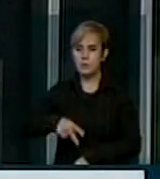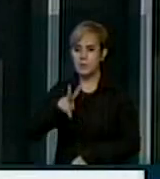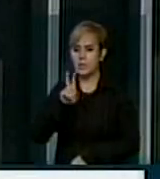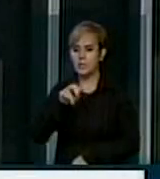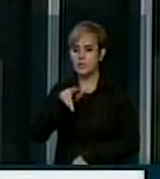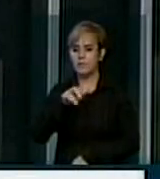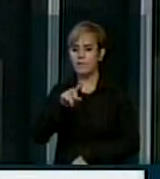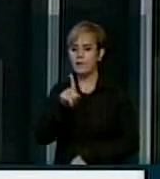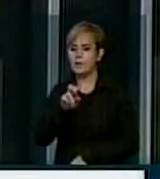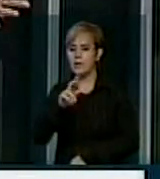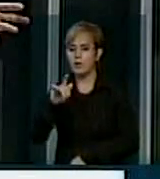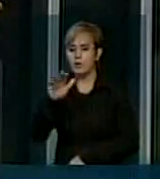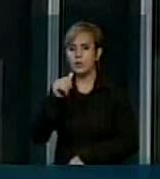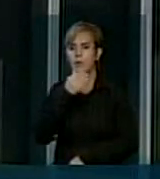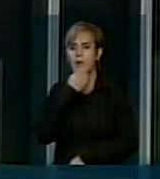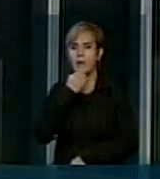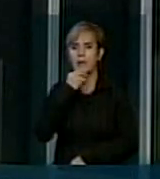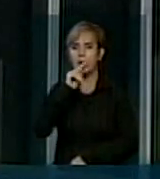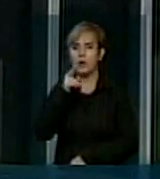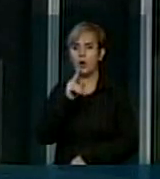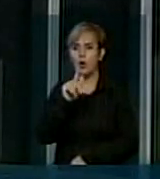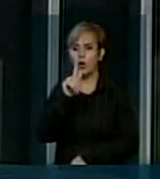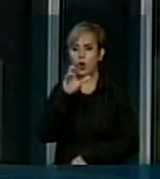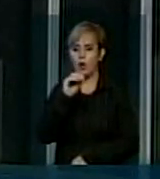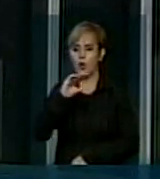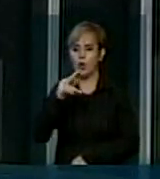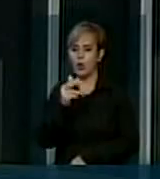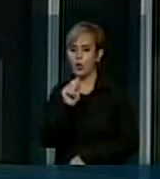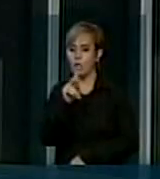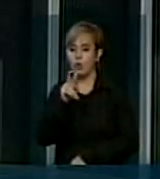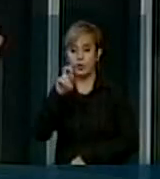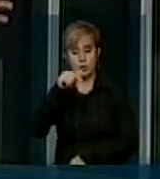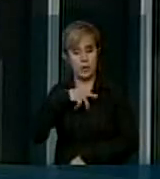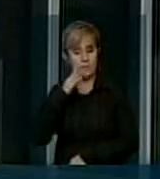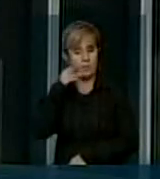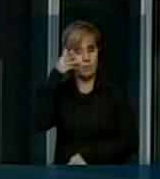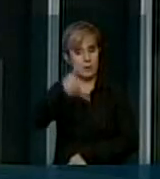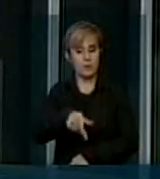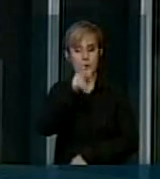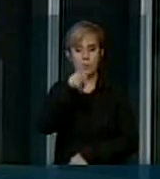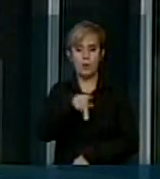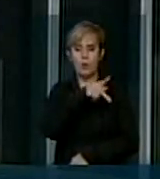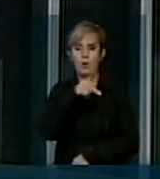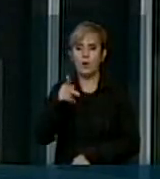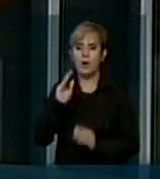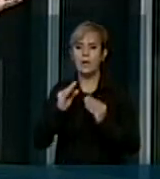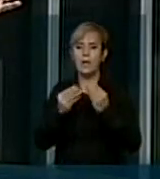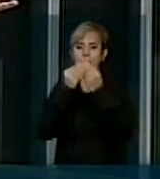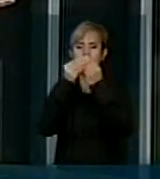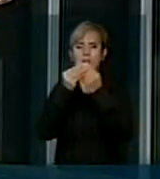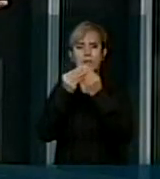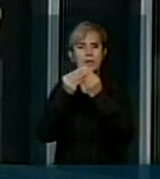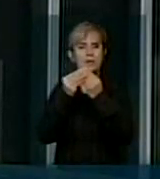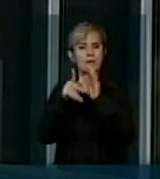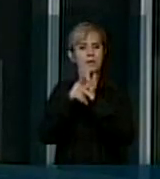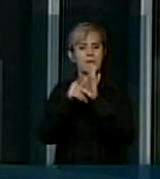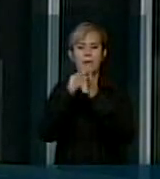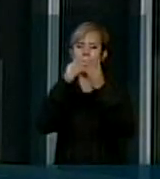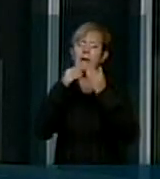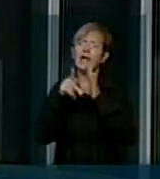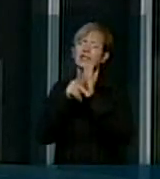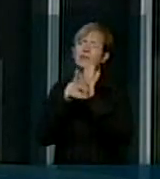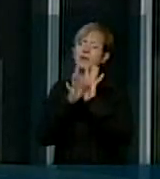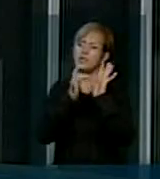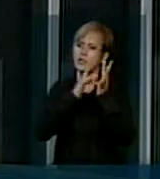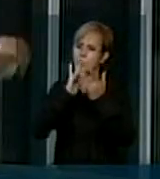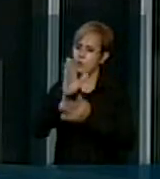Hugo Chávez, numa missa na semana da Páscoa, ele faz um pedido emocionado a Jesus